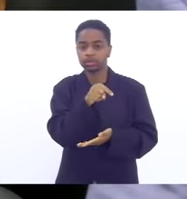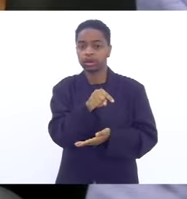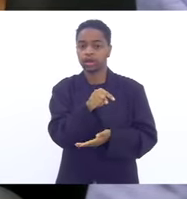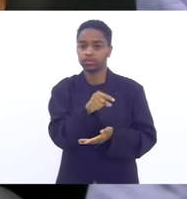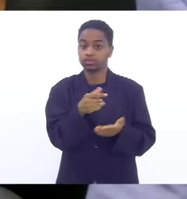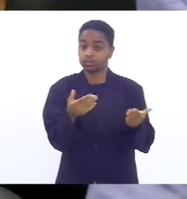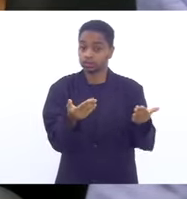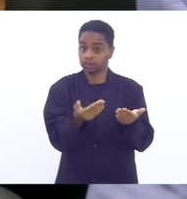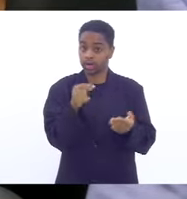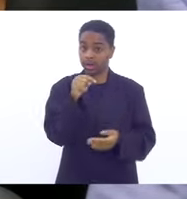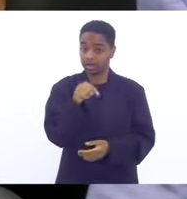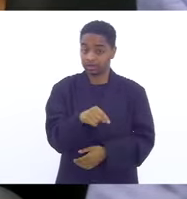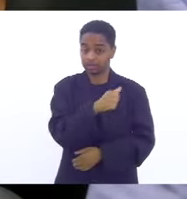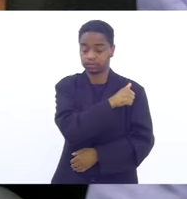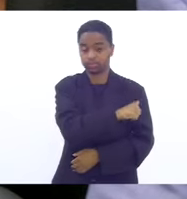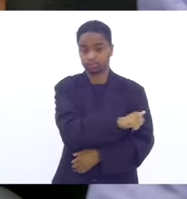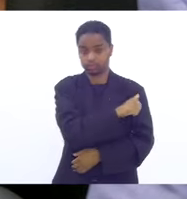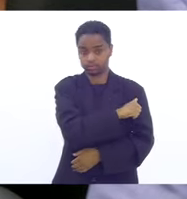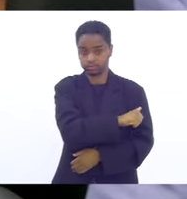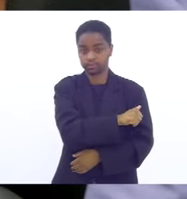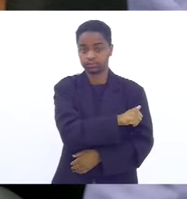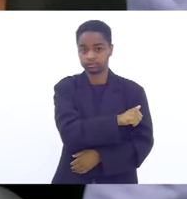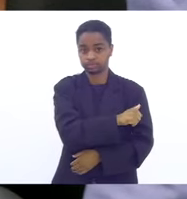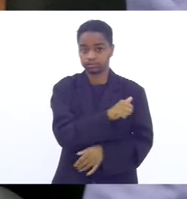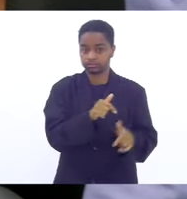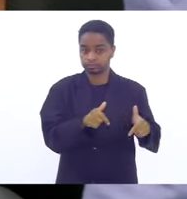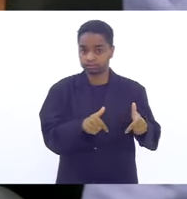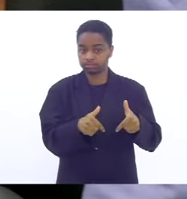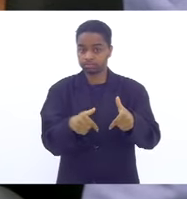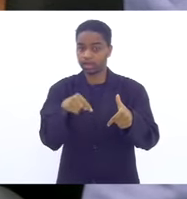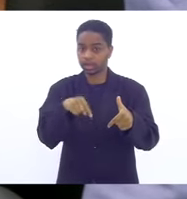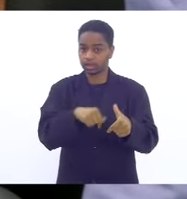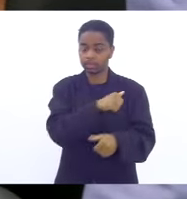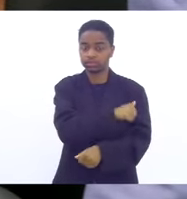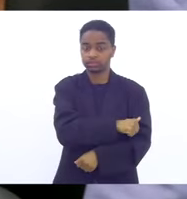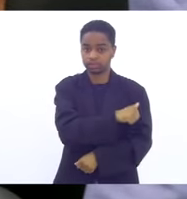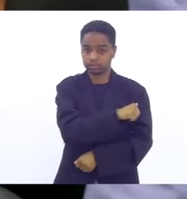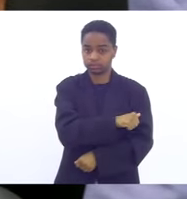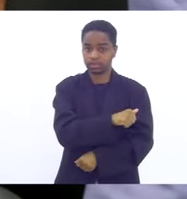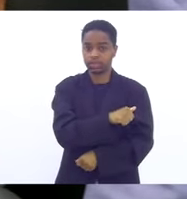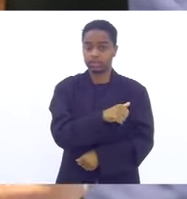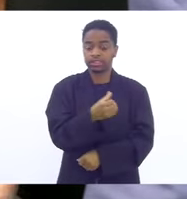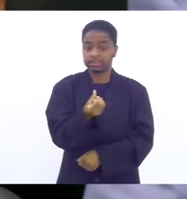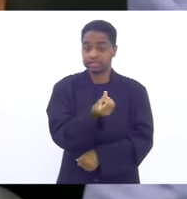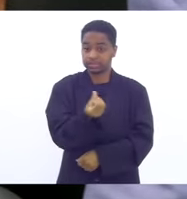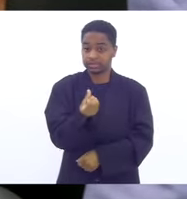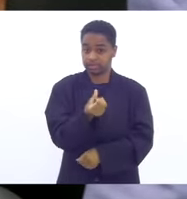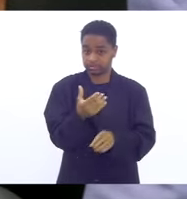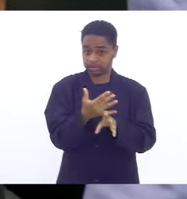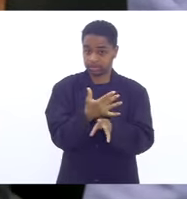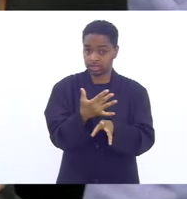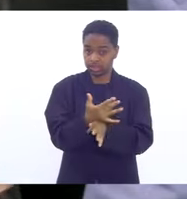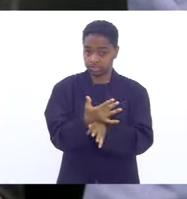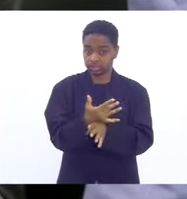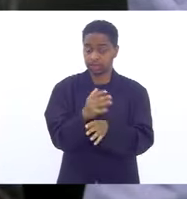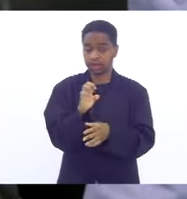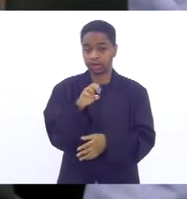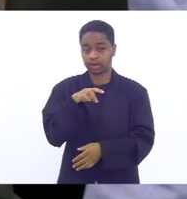aqui hoje no Rio de Janeiro, atuando no Rio de Janeiro, em 66 municípios pela Enel